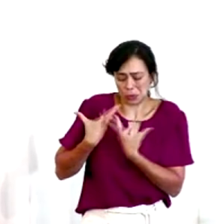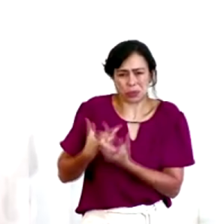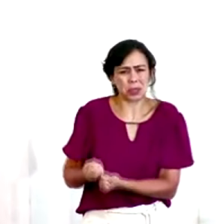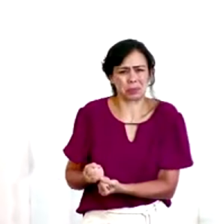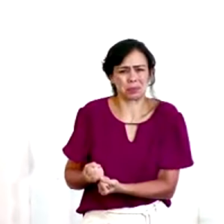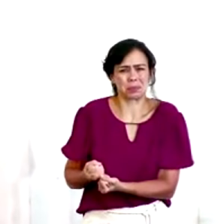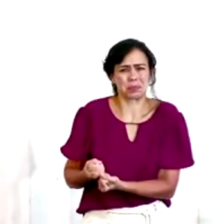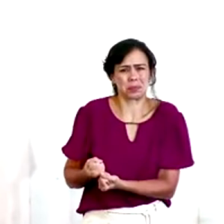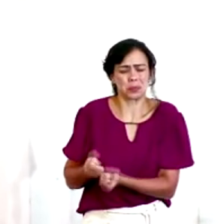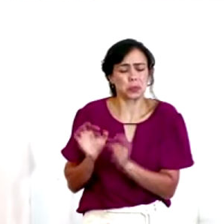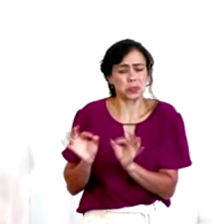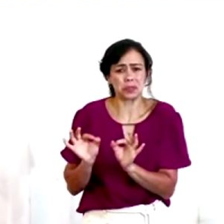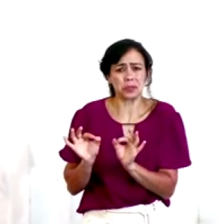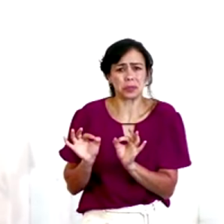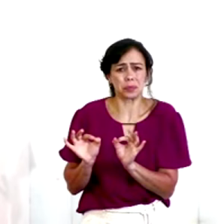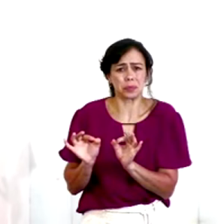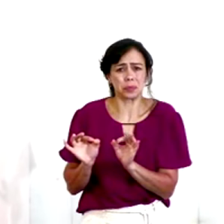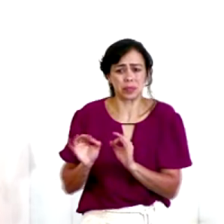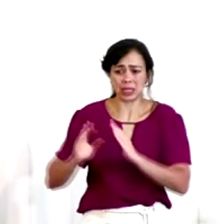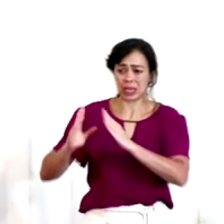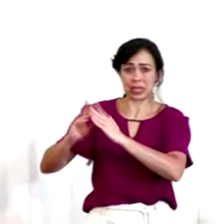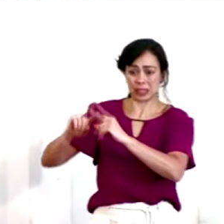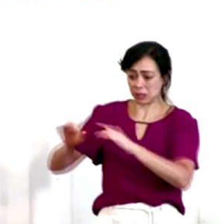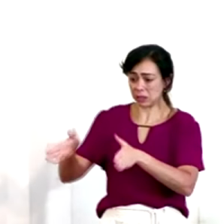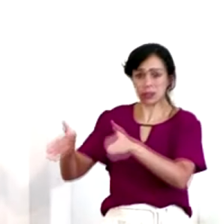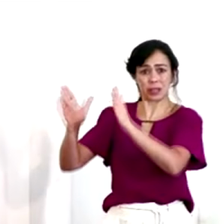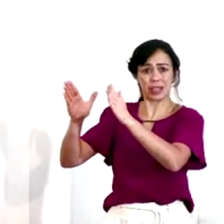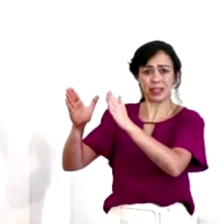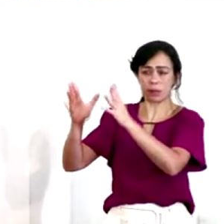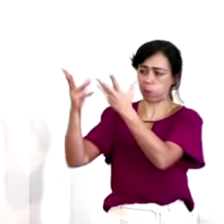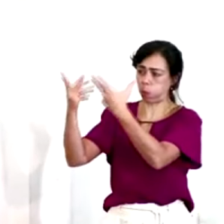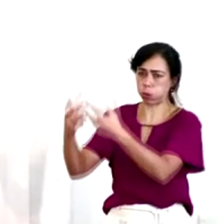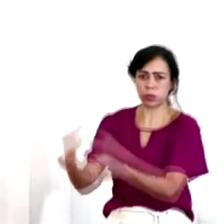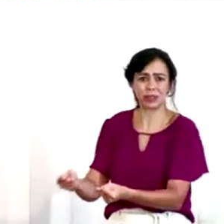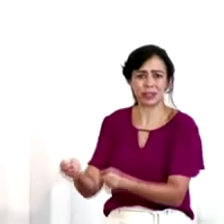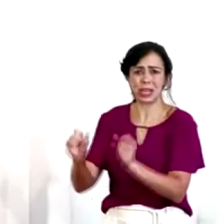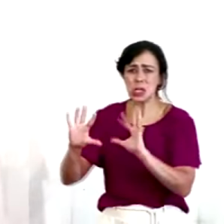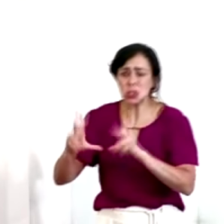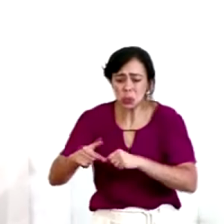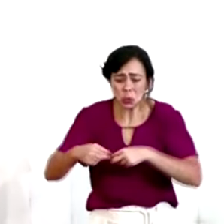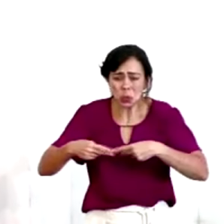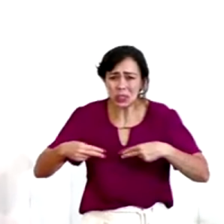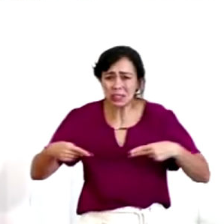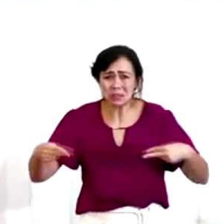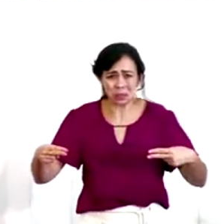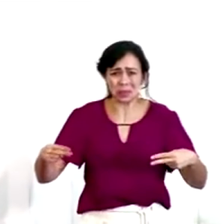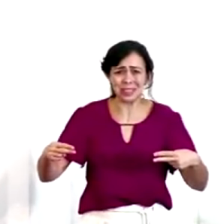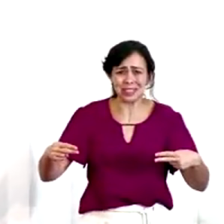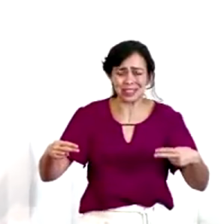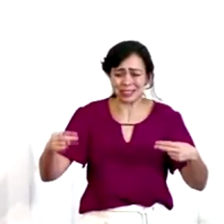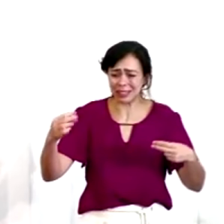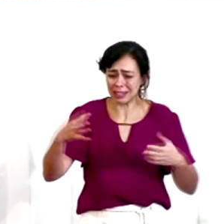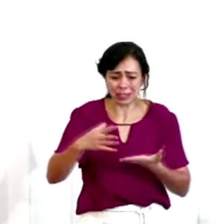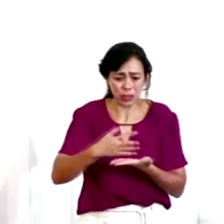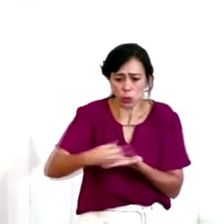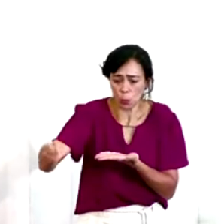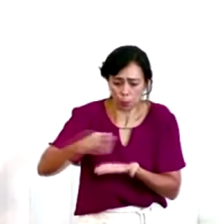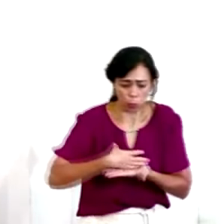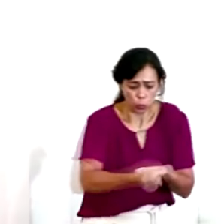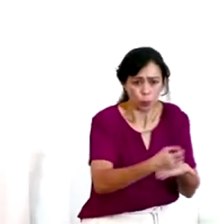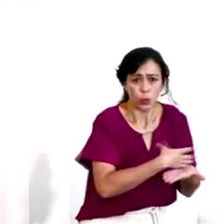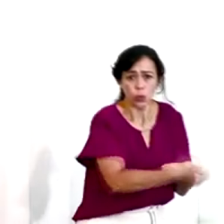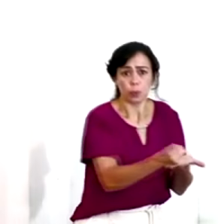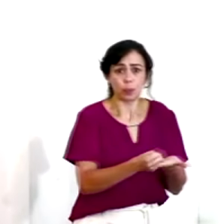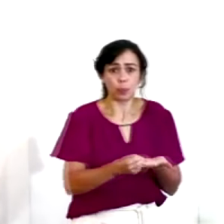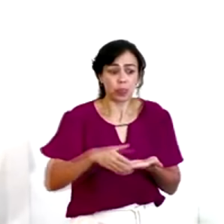O templo é destruído, os artefatos do templo de Jerusalém são levados para a